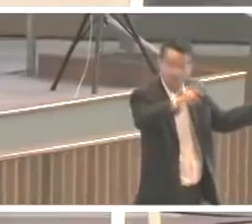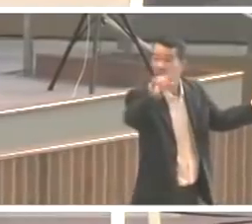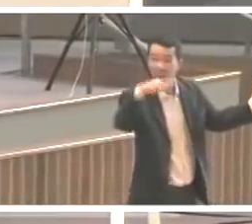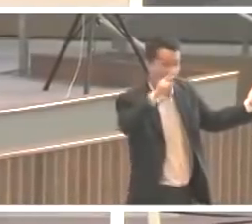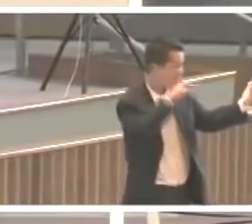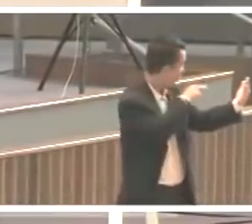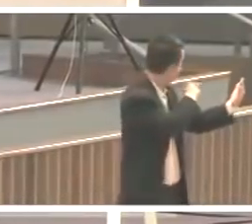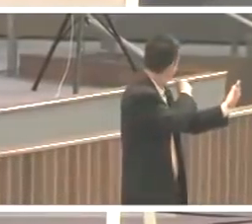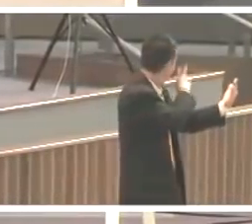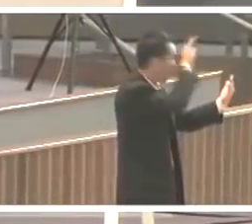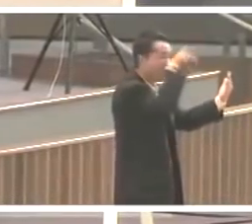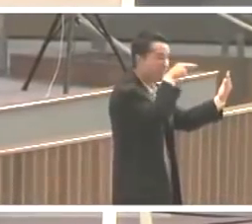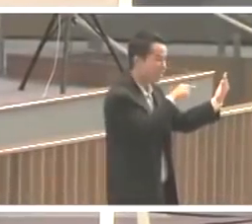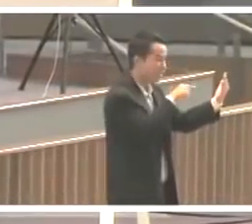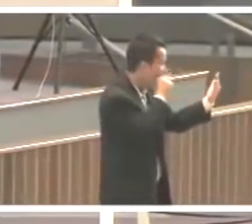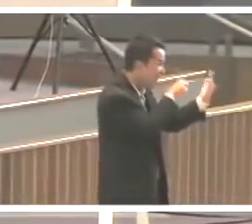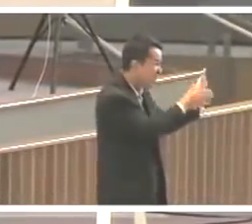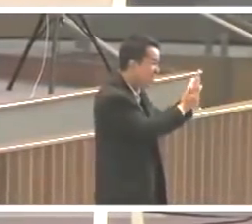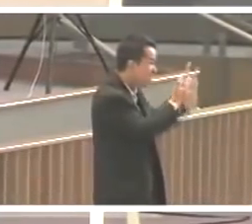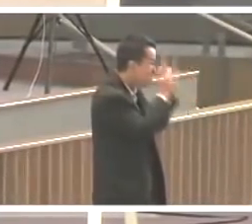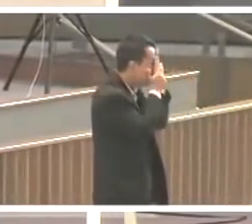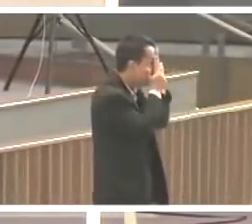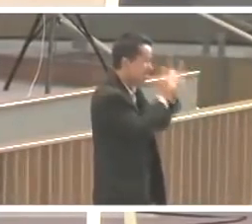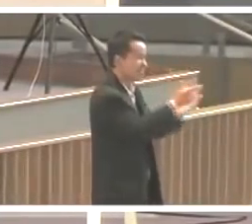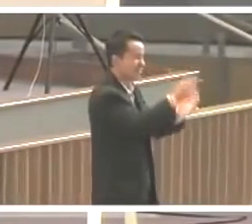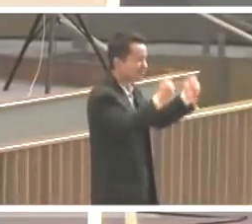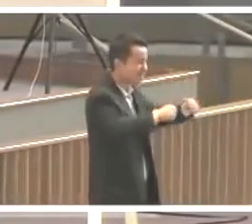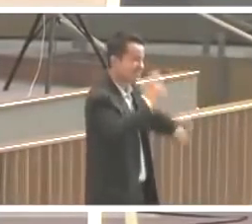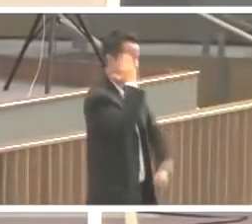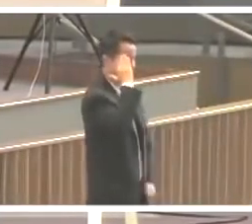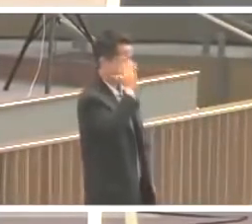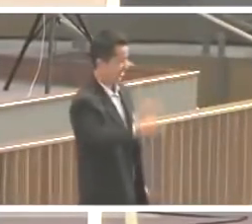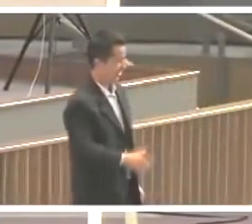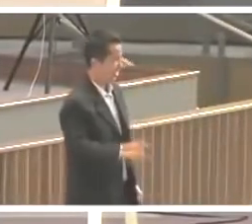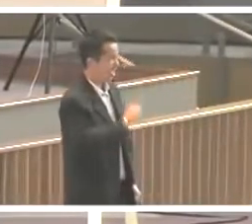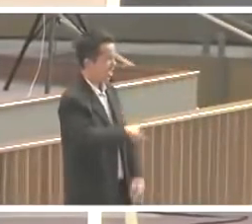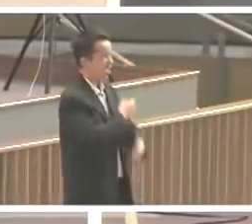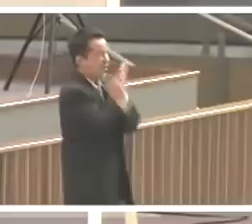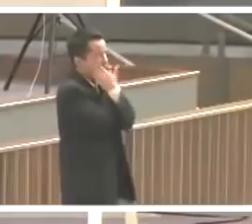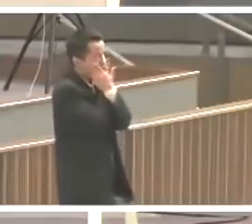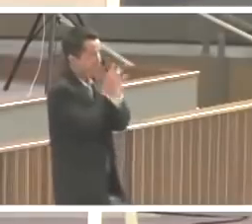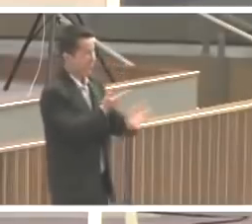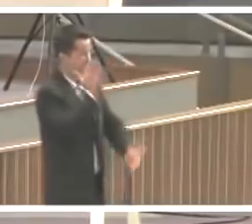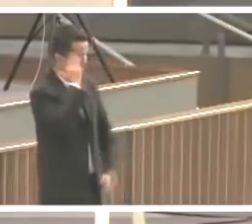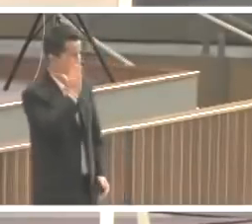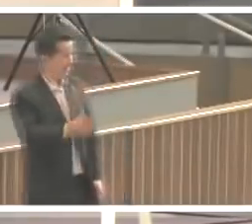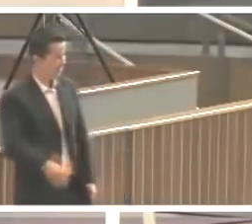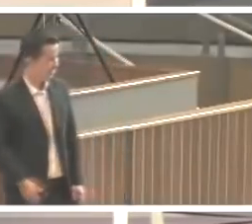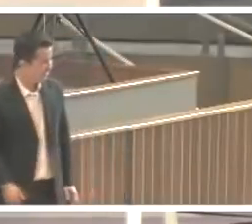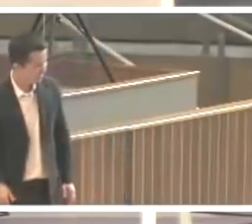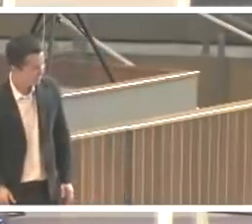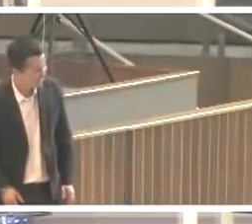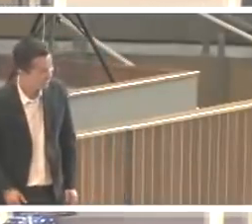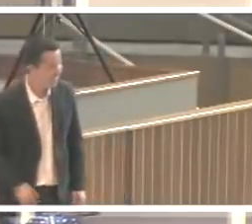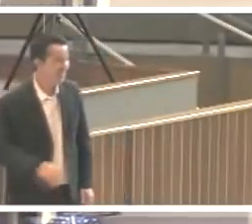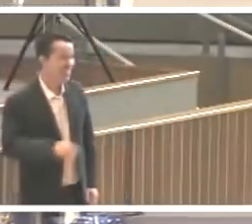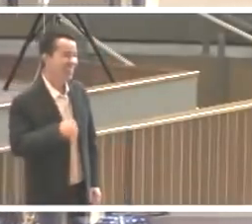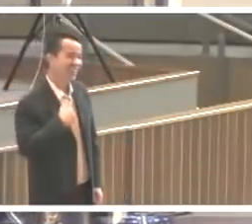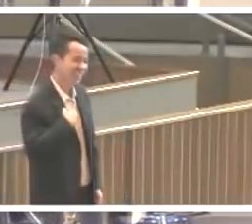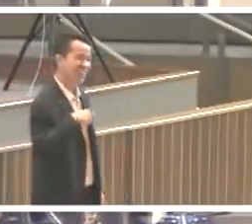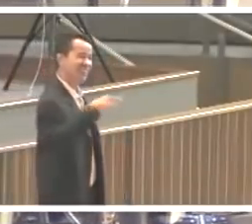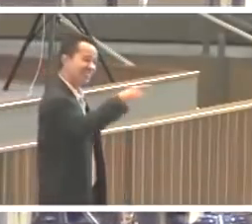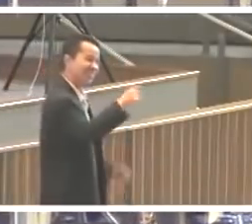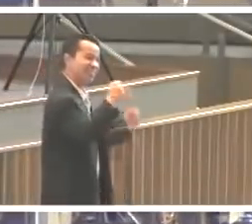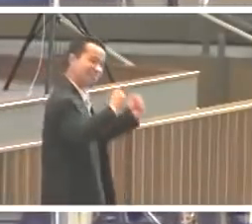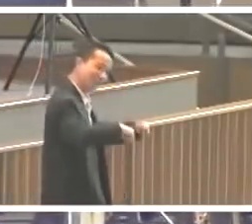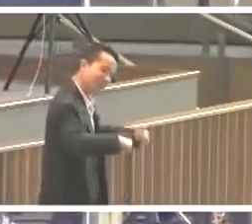o Kairos no Cronos, tenha significado para mim. E eu preciso disso para a minha vida. Por